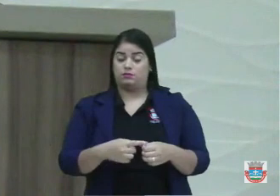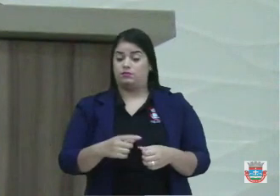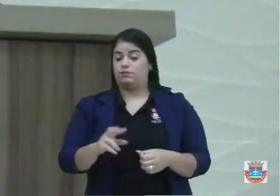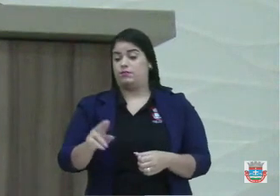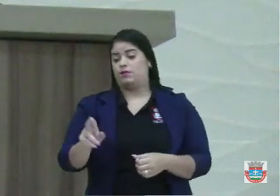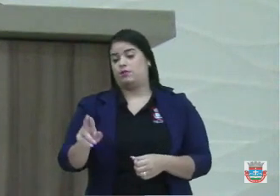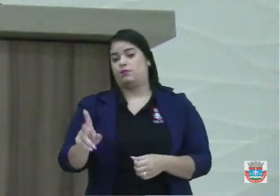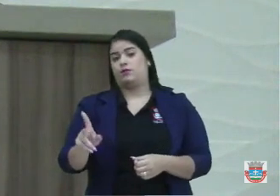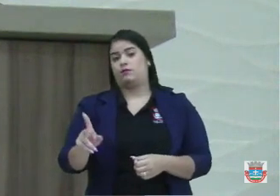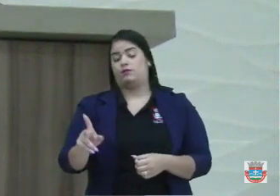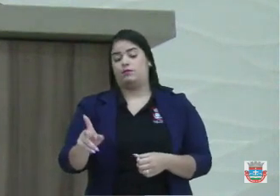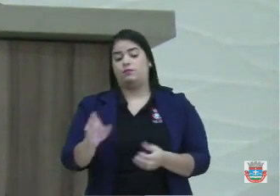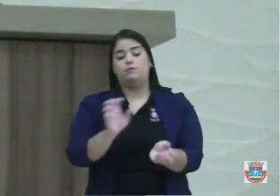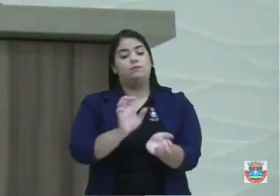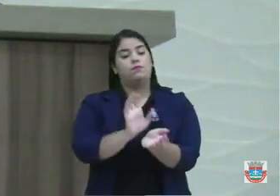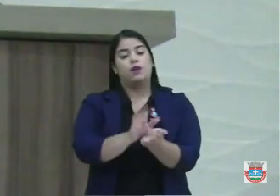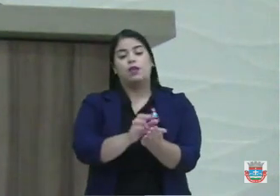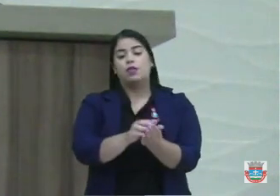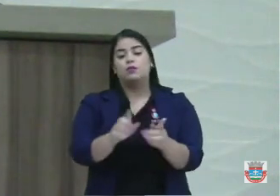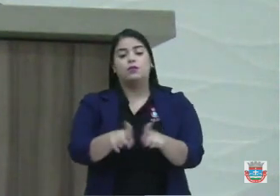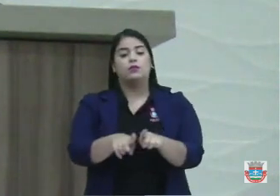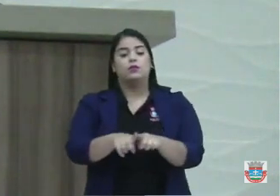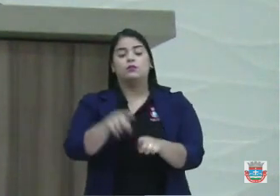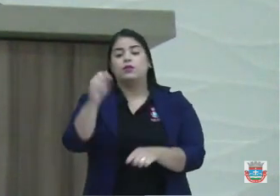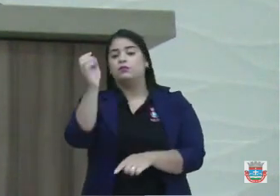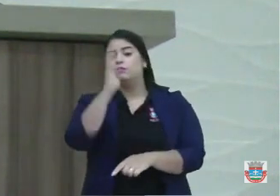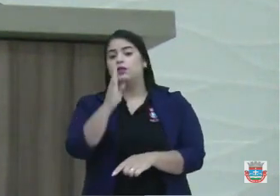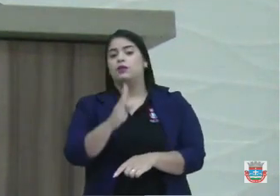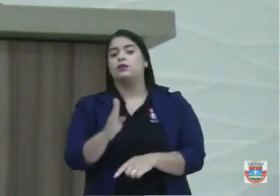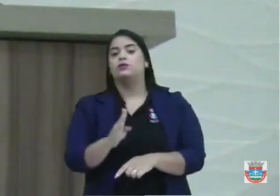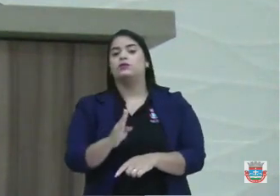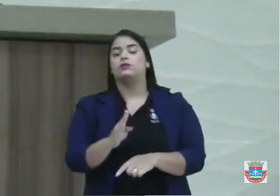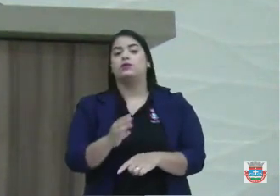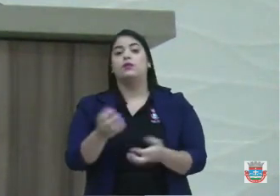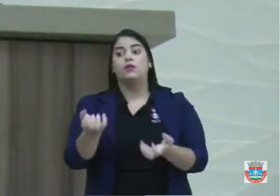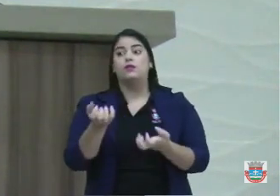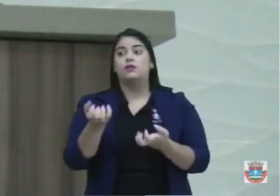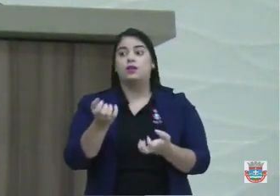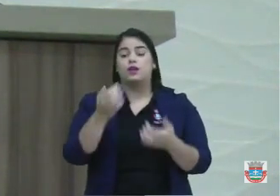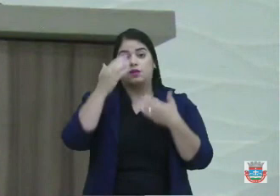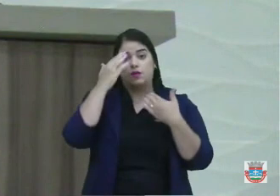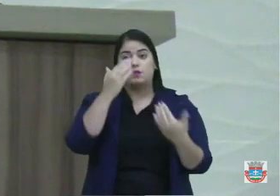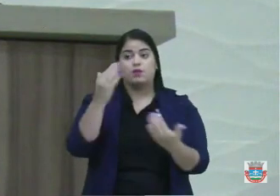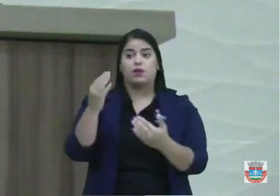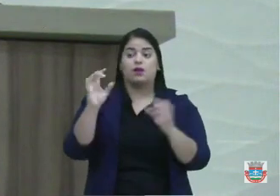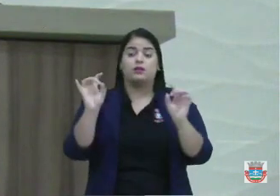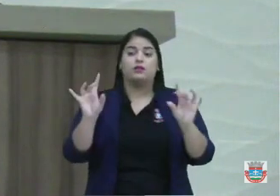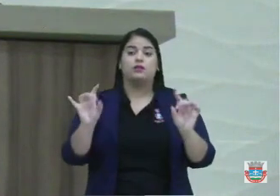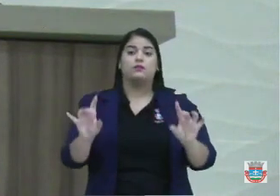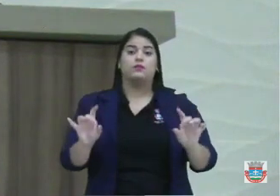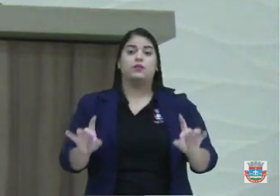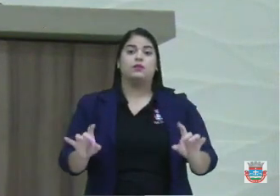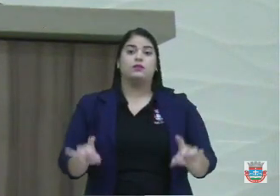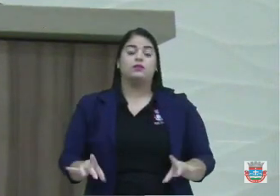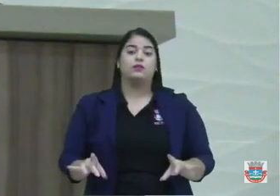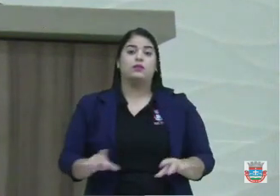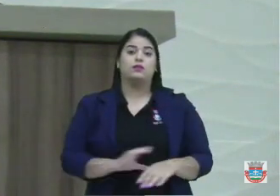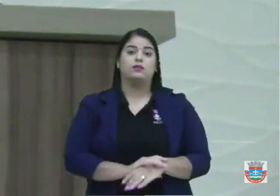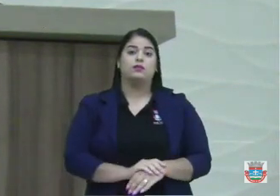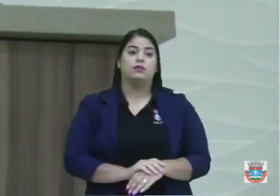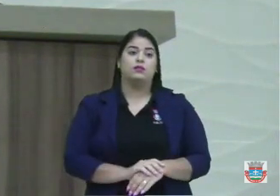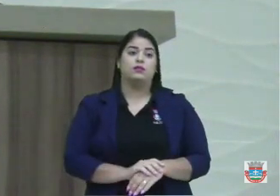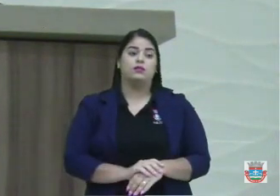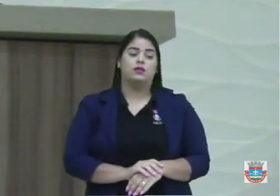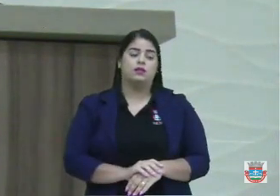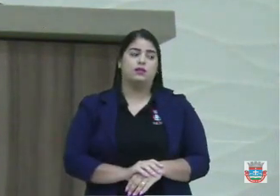Brasil. E quero também fazer um agradecimento especial, senhor presidente, a todos que orou, que rezou, que intercedeu